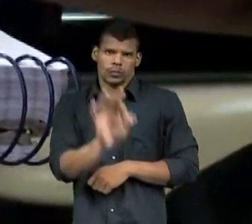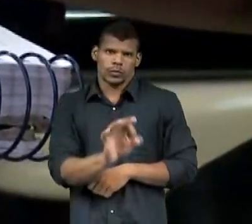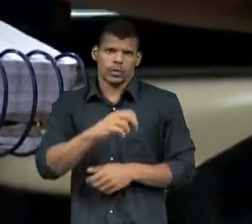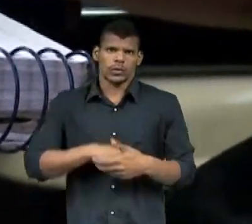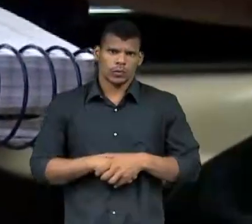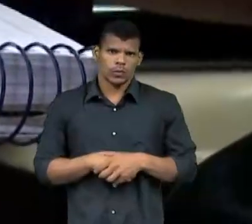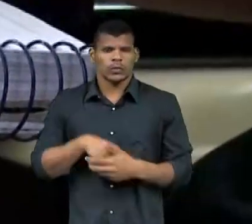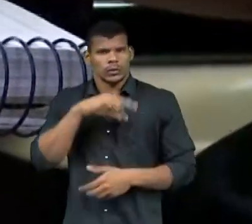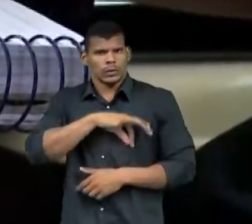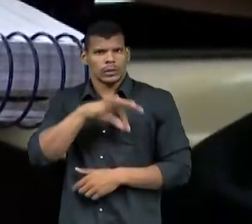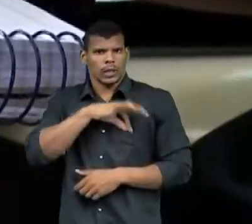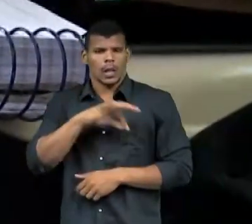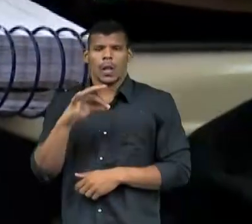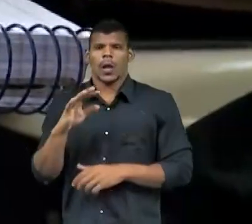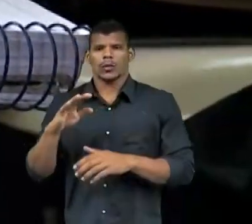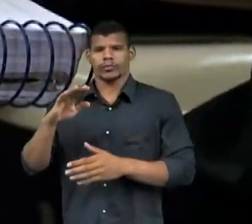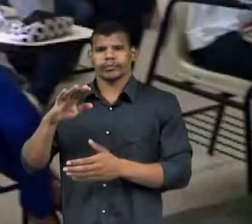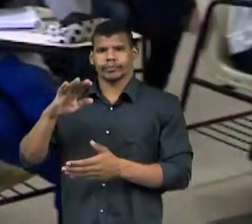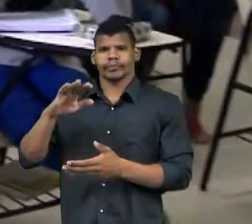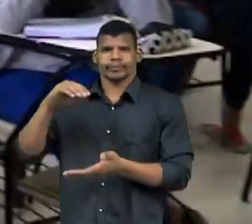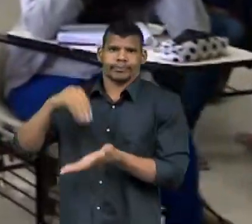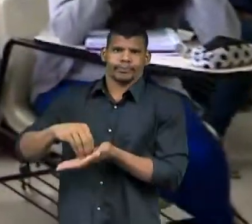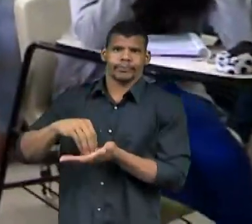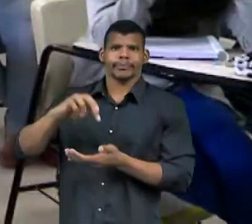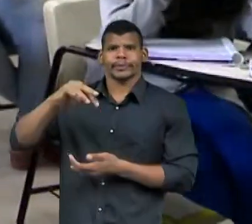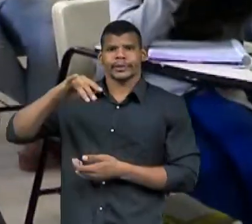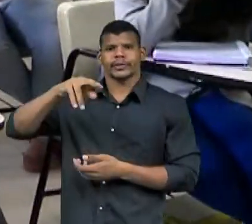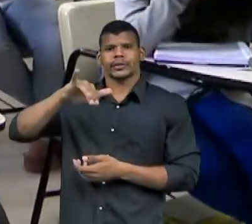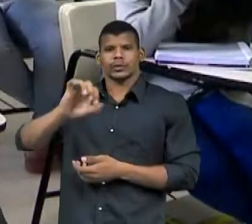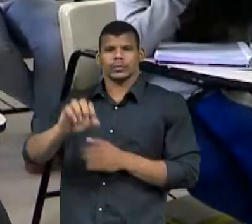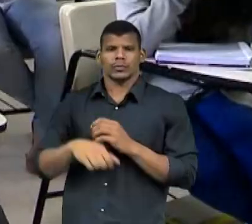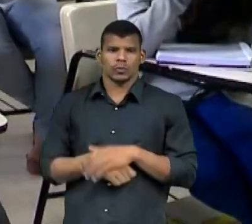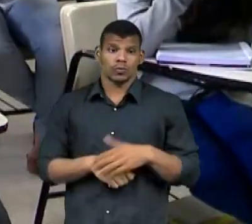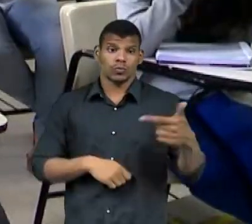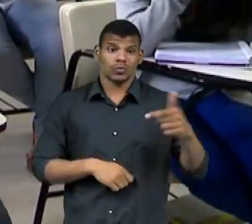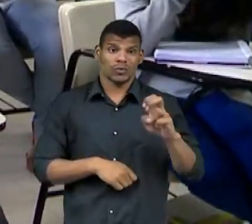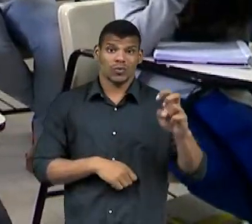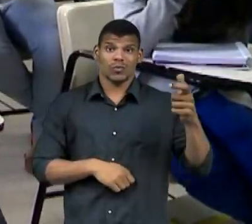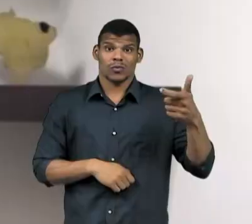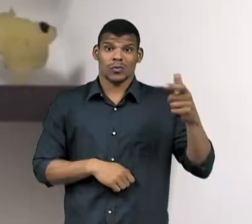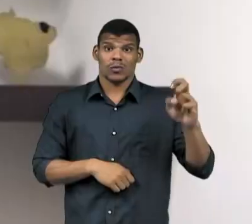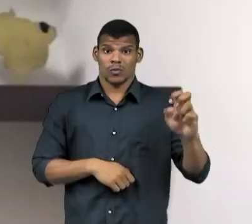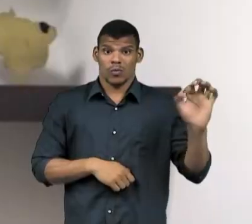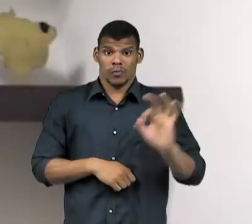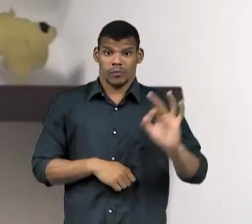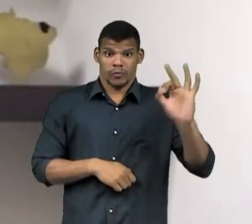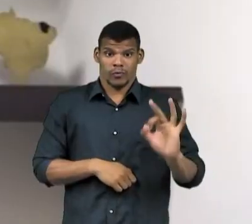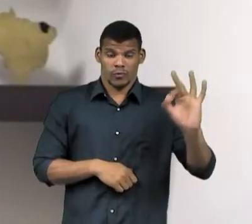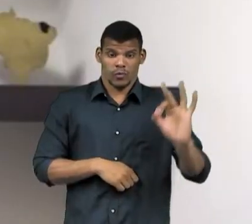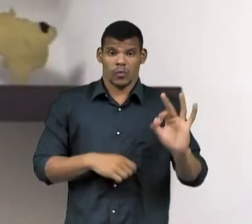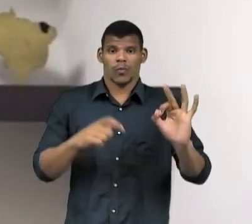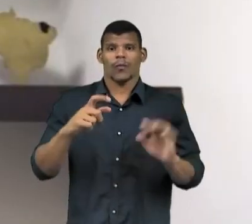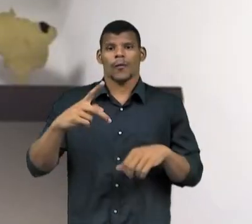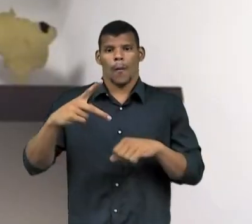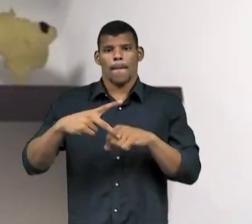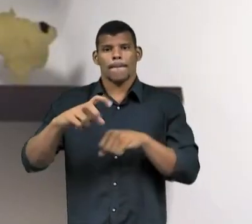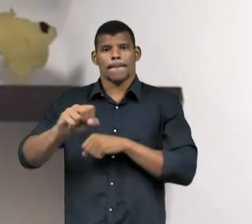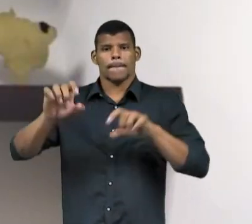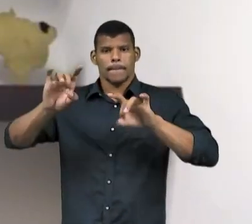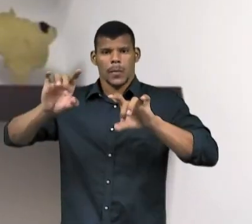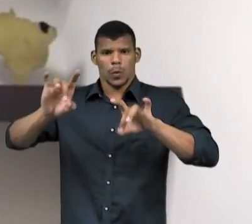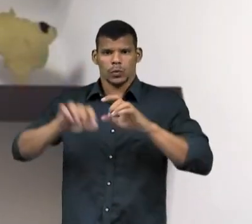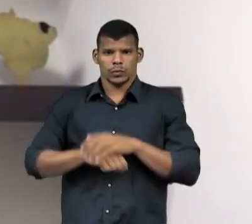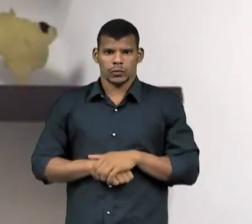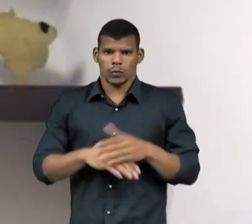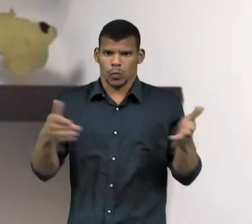salários base e de até 255% para pós-graduados. Para você hoje ser competitivo e se manter, né,